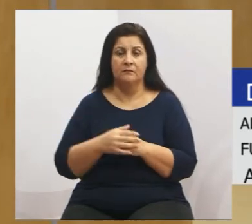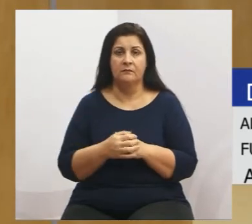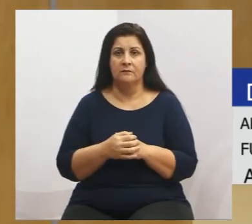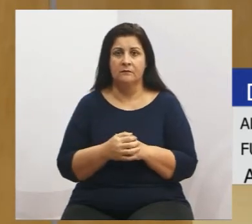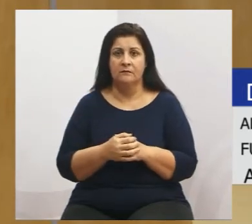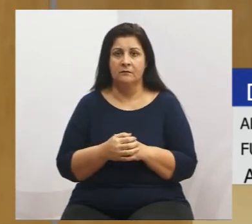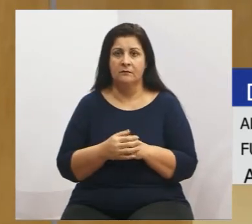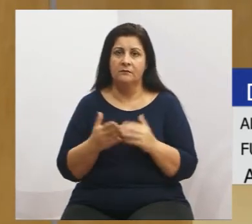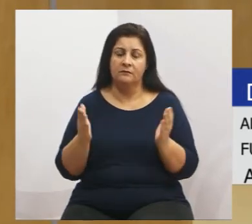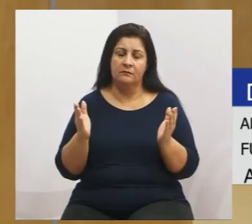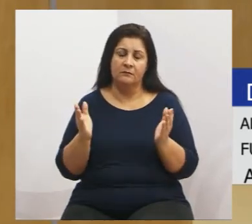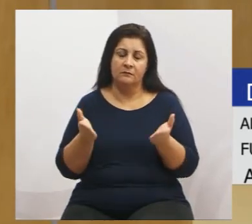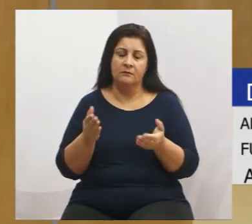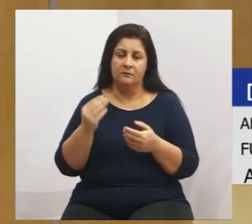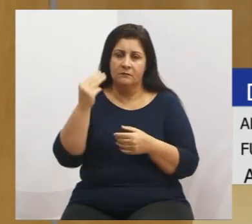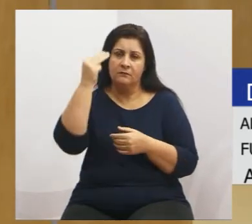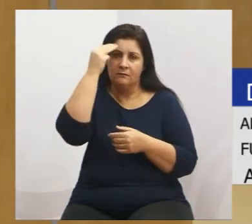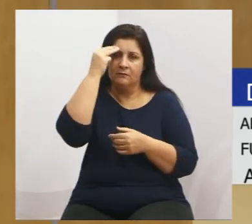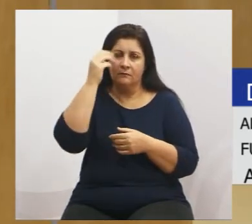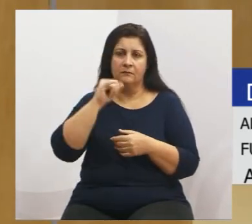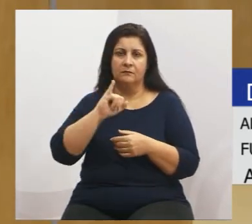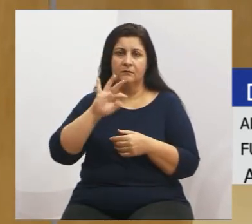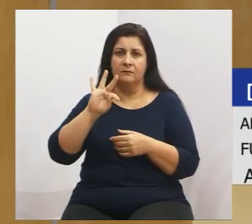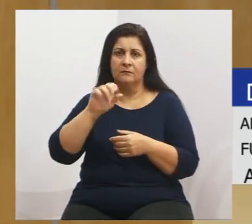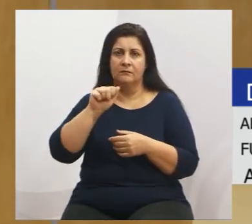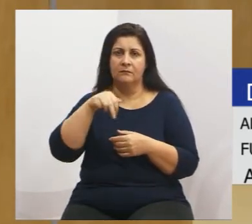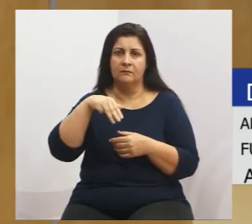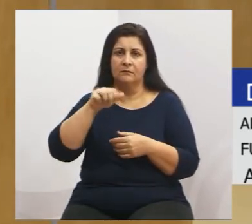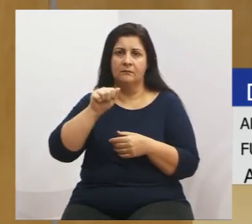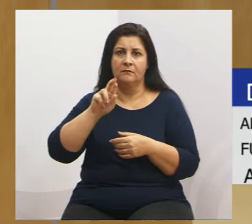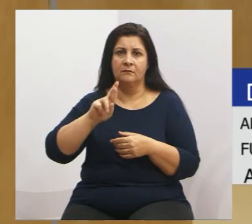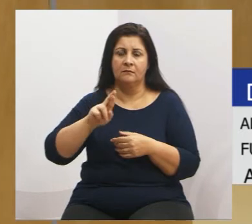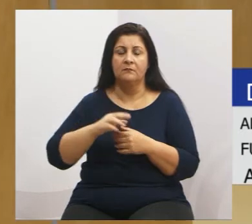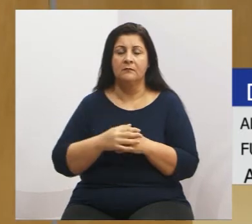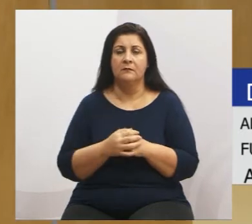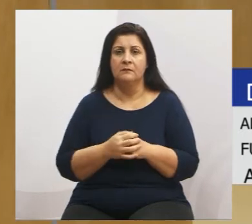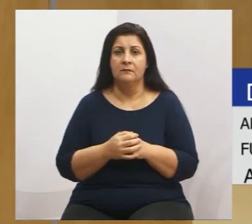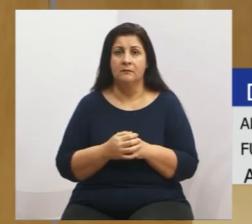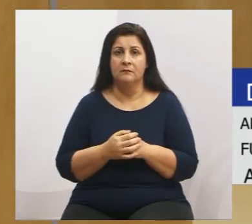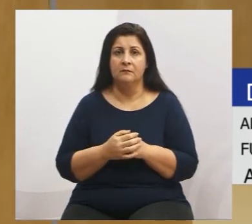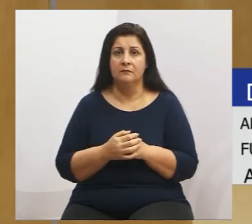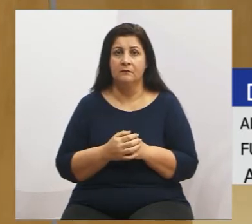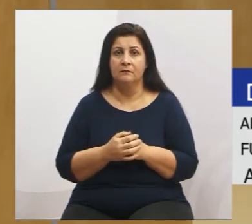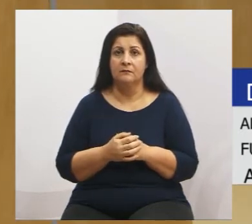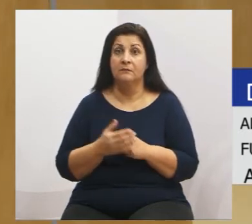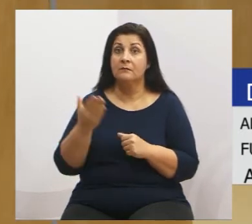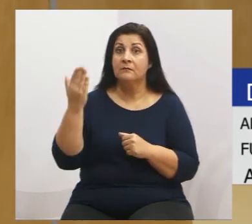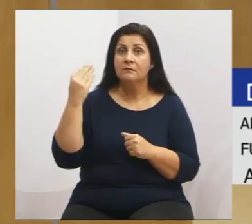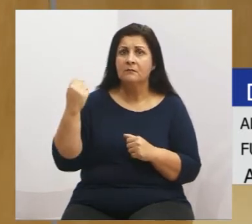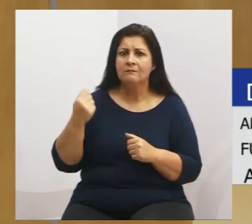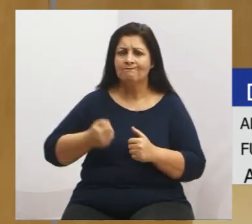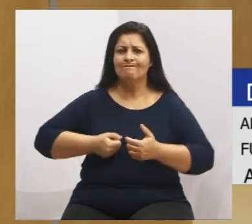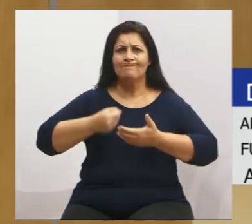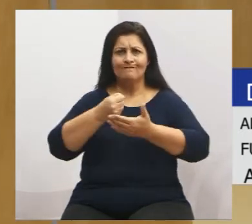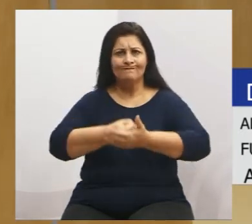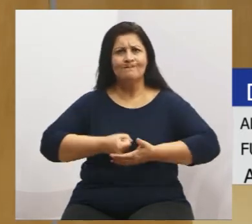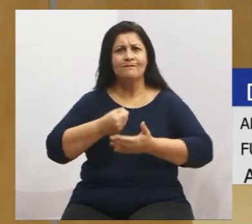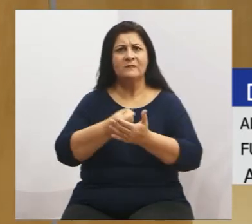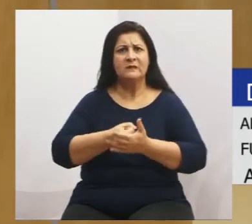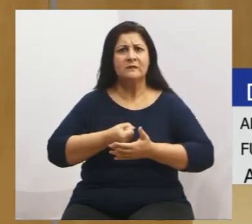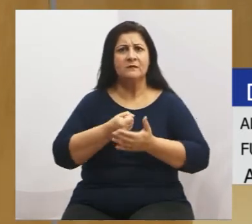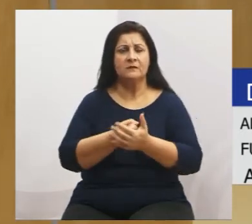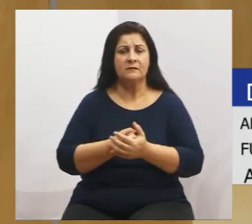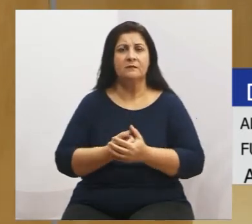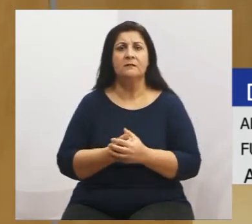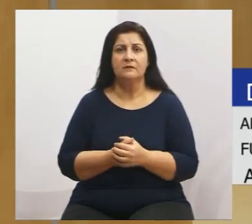encontra-se em memória hoje, o Itamar Alves. O Itamar Alves, vereador Paulinho dos Condutores, foi um dos maiores empreendedores dessa